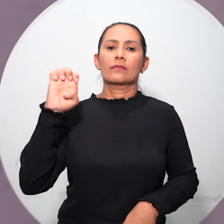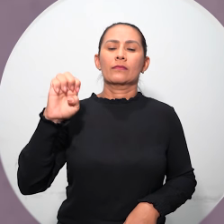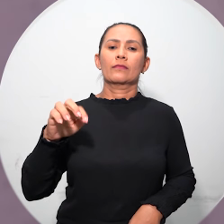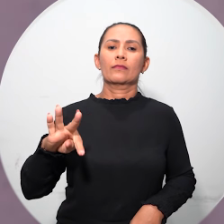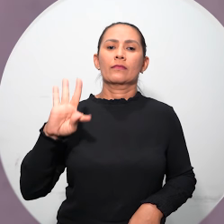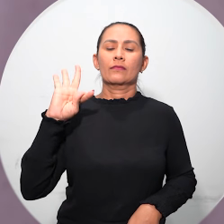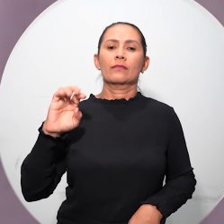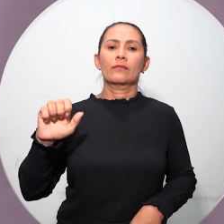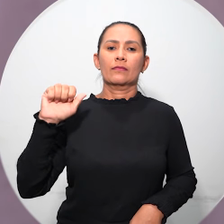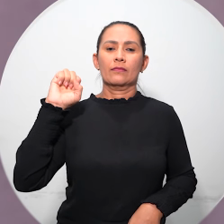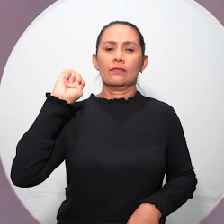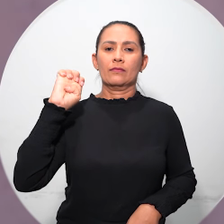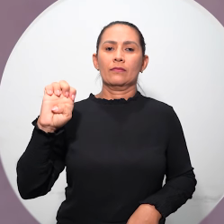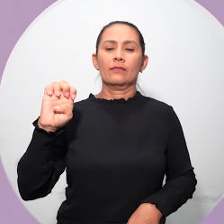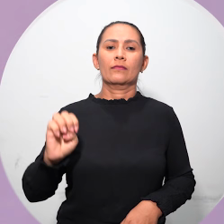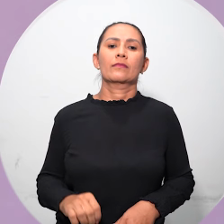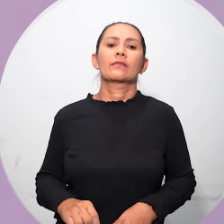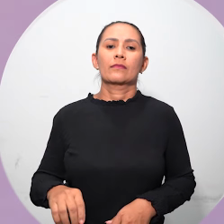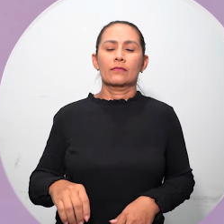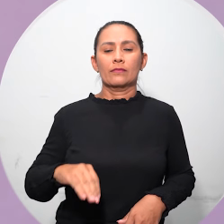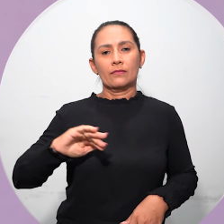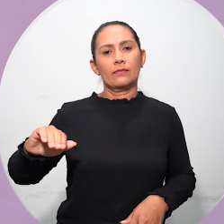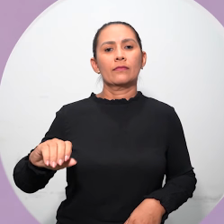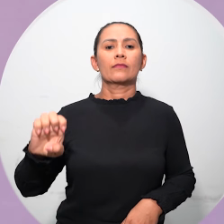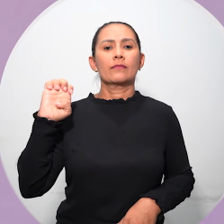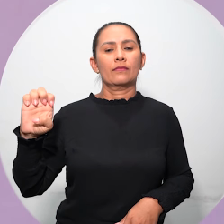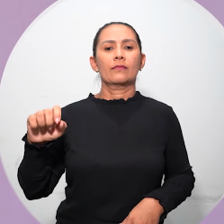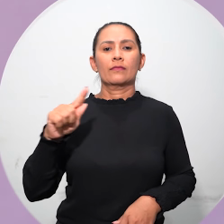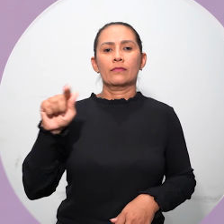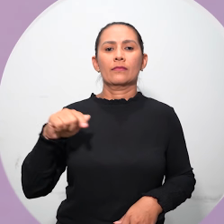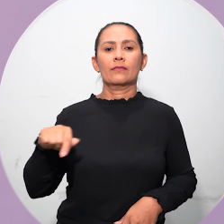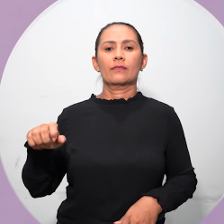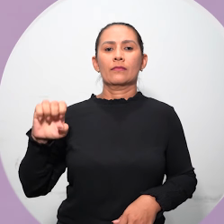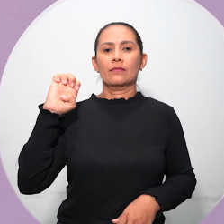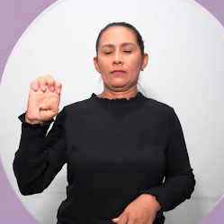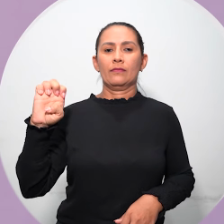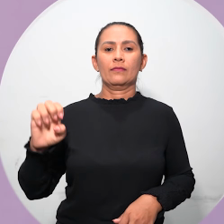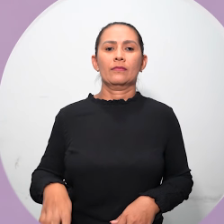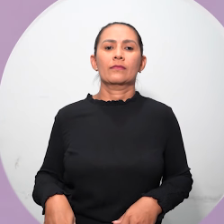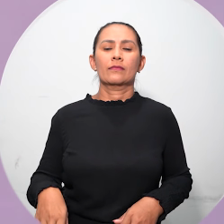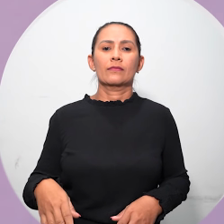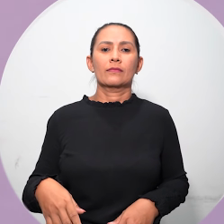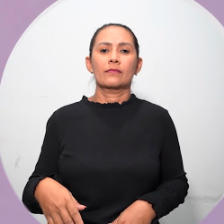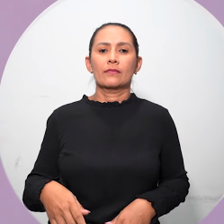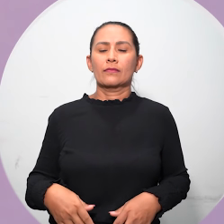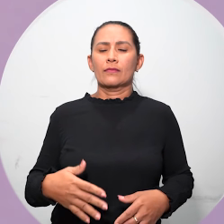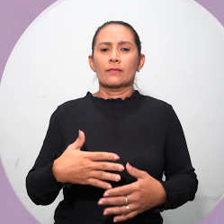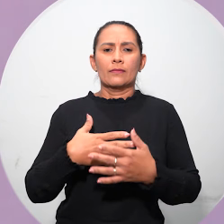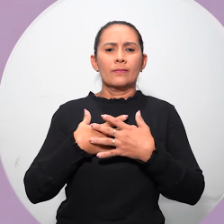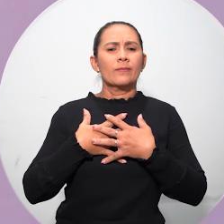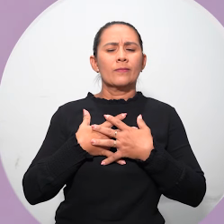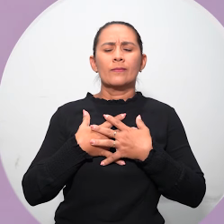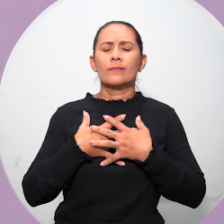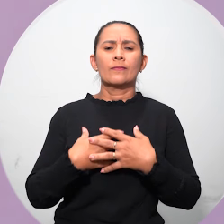eles eram um exemplo de família aqui em Brejo, que eles são raízes. Ele trouxe, no